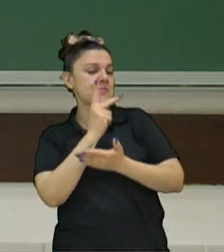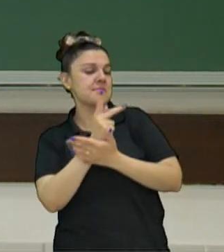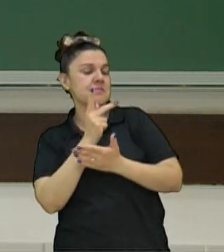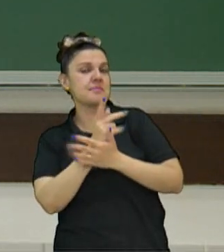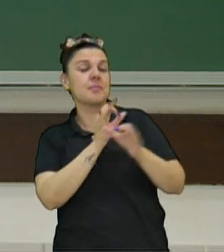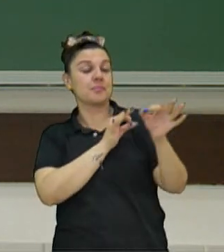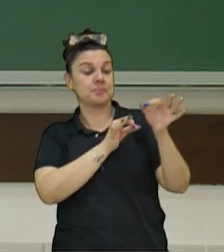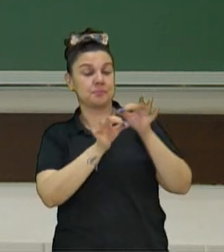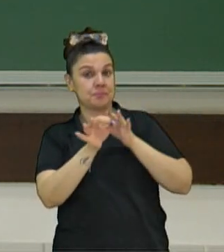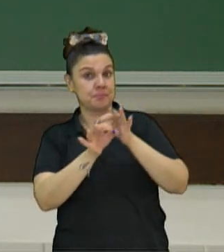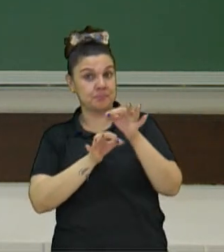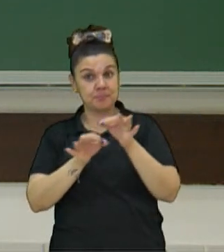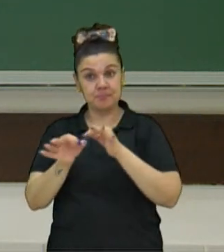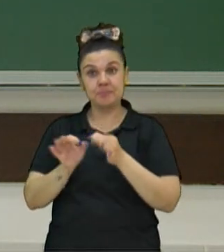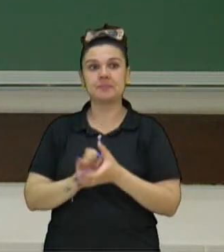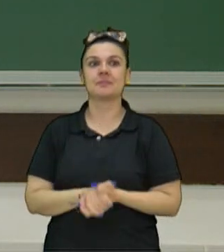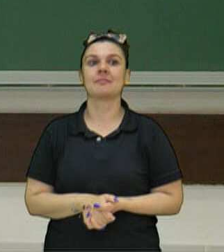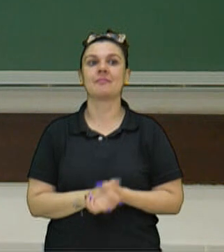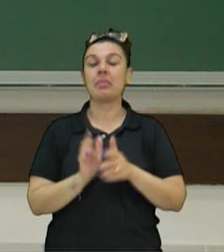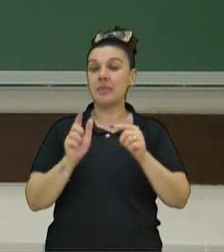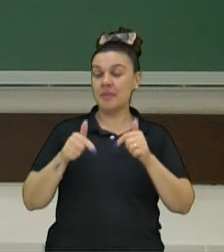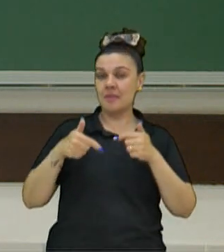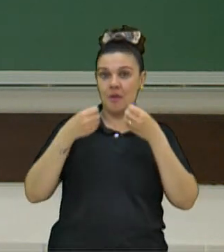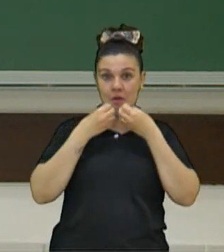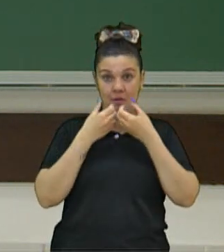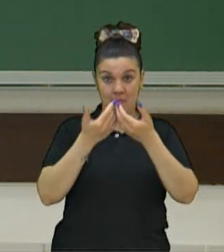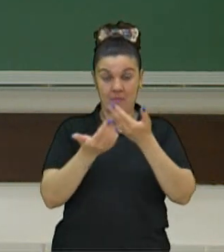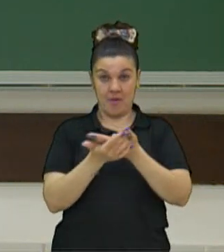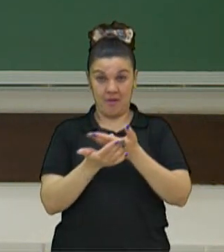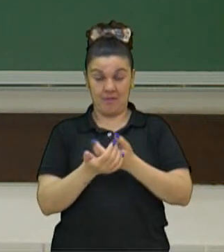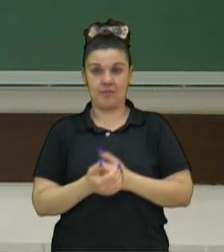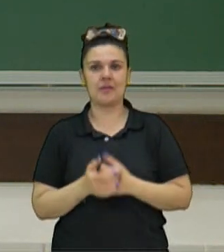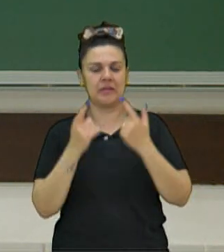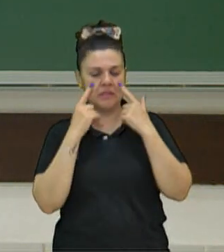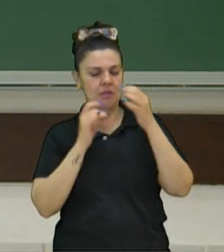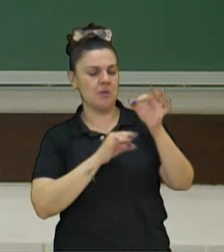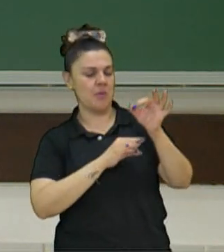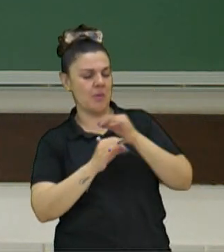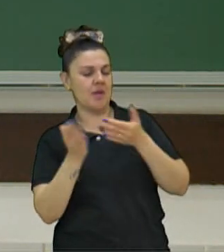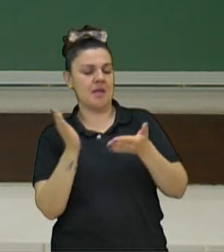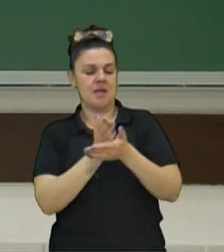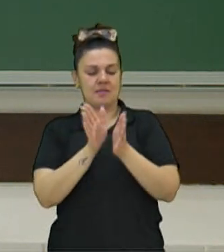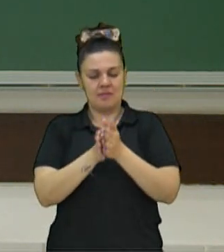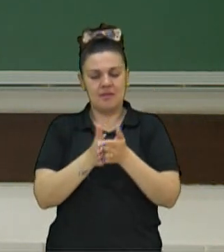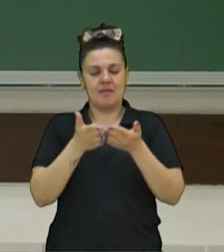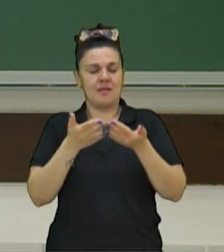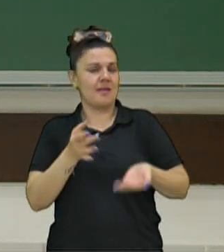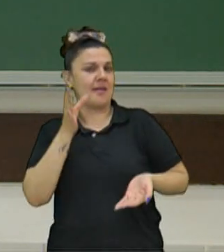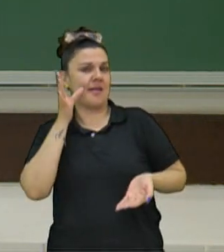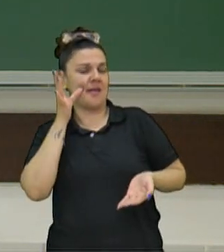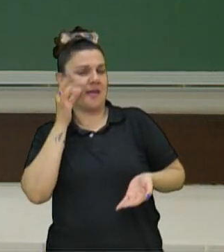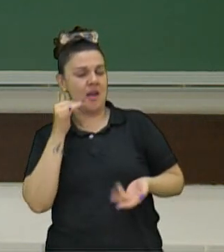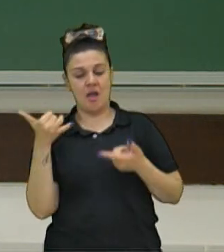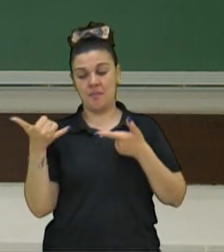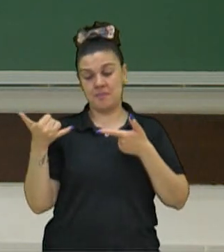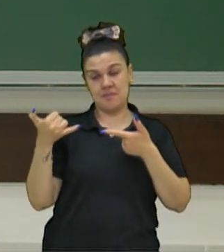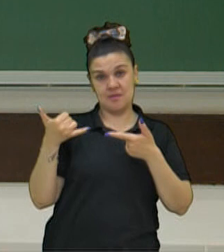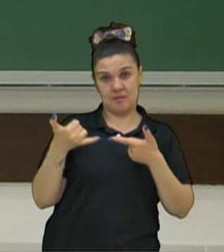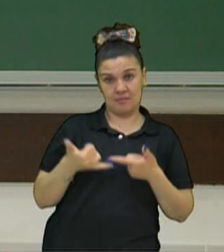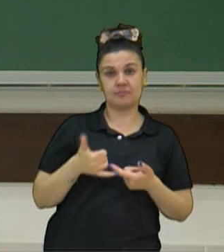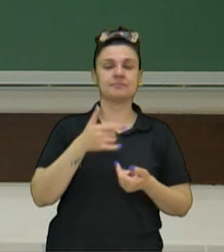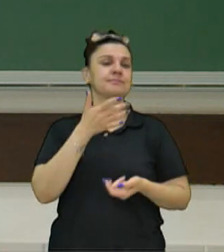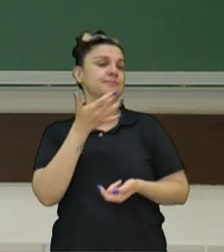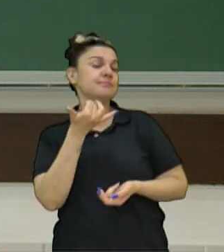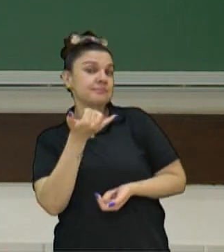tudo bem organizadinho para poder ter uma boa aula. Então, organiza o teu caderno, o teu lápis, tua caneta, se você tiver uma